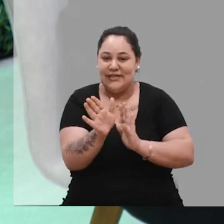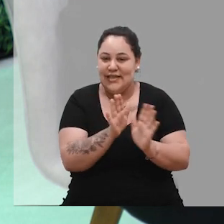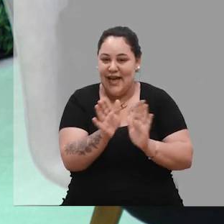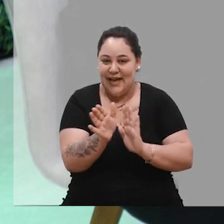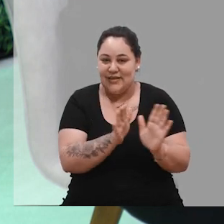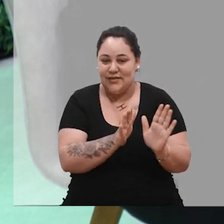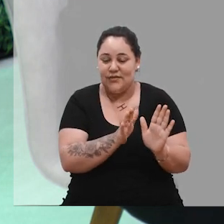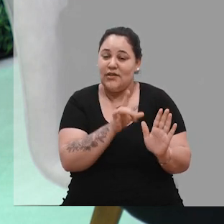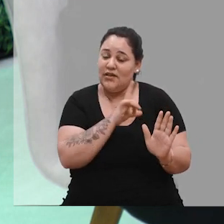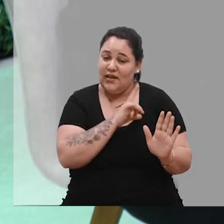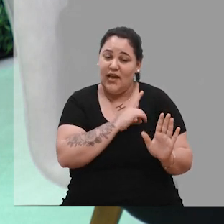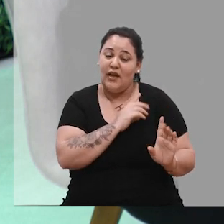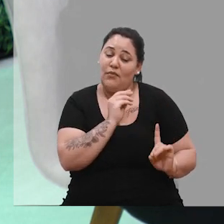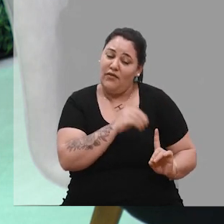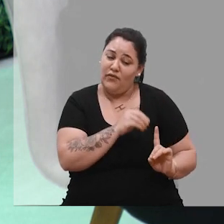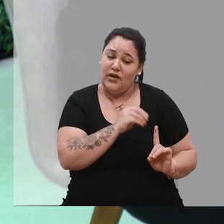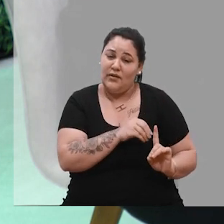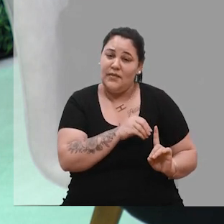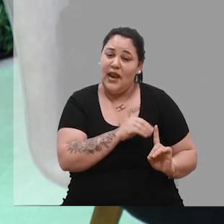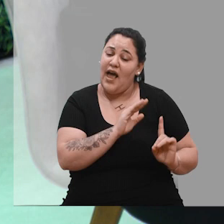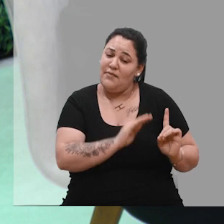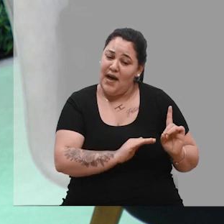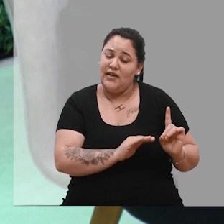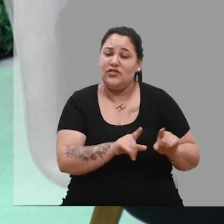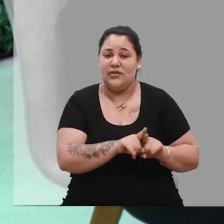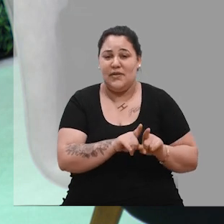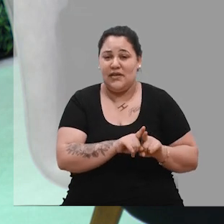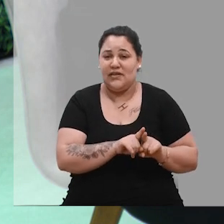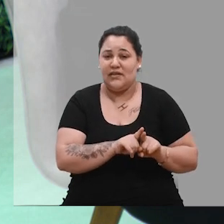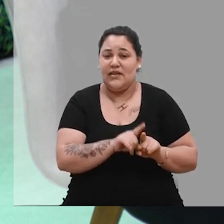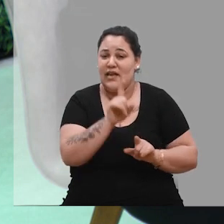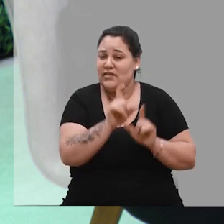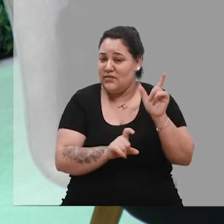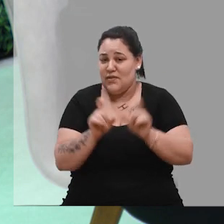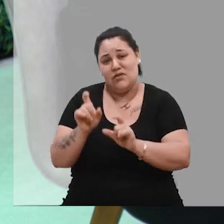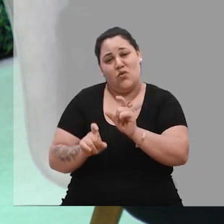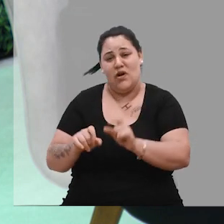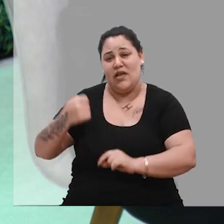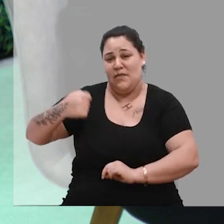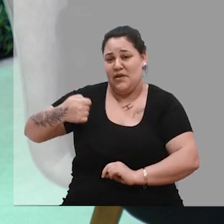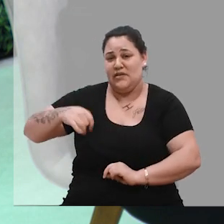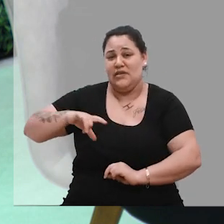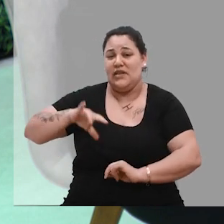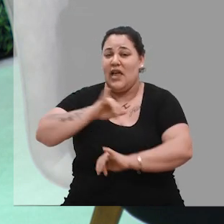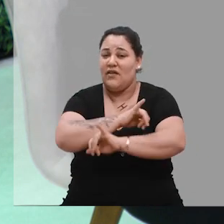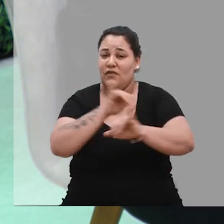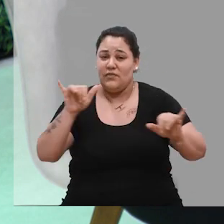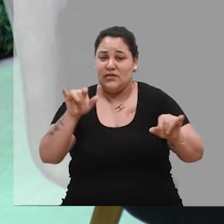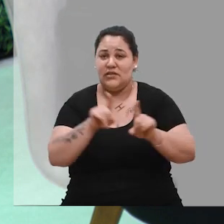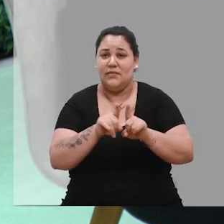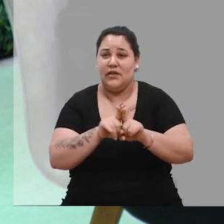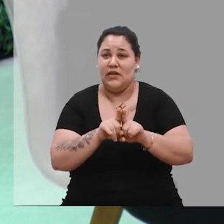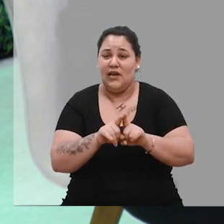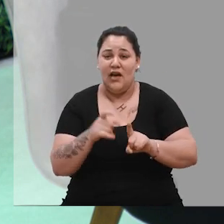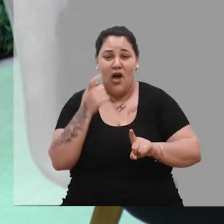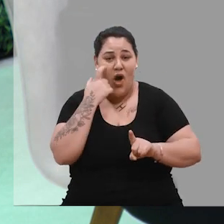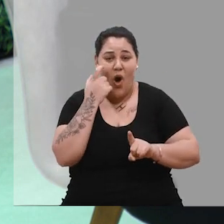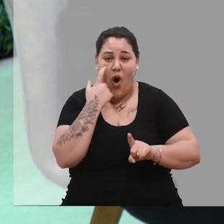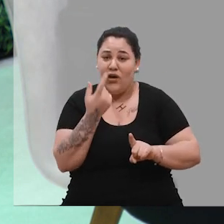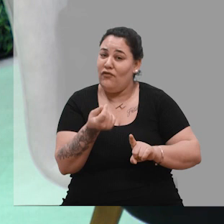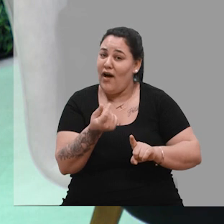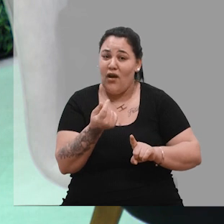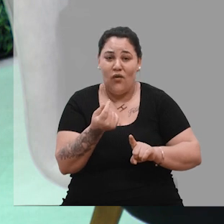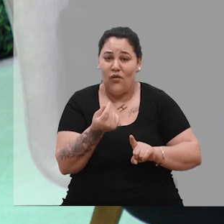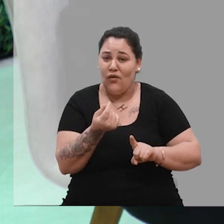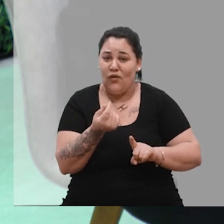uma vulnerabilidade um pouco mais baixa, que é essas pessoas que precisam dessa informação. Olha o valor de uma lata de